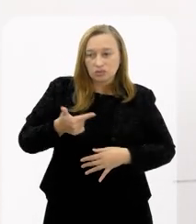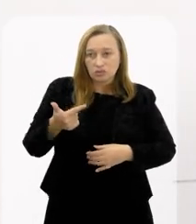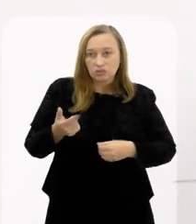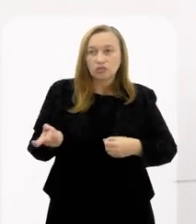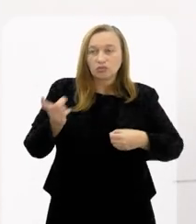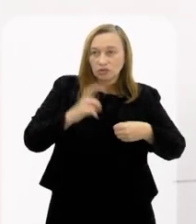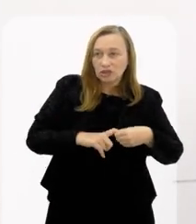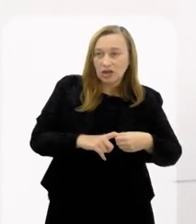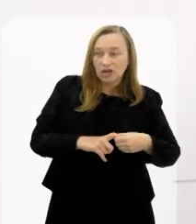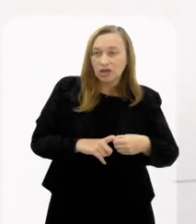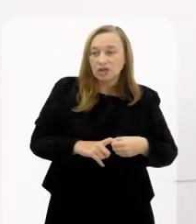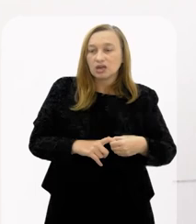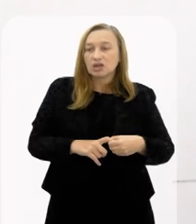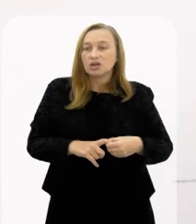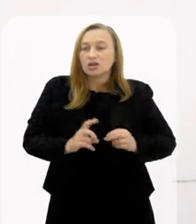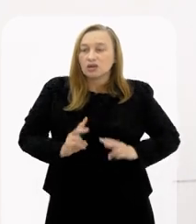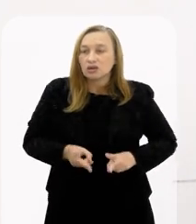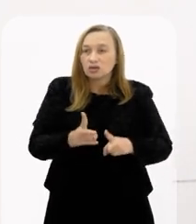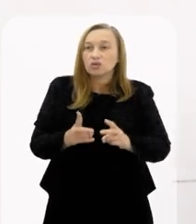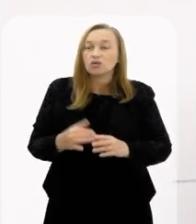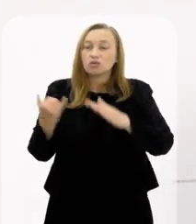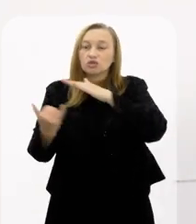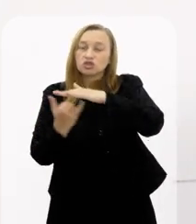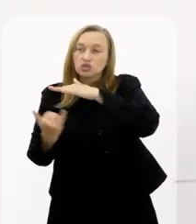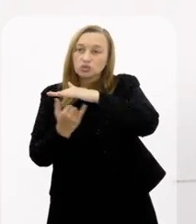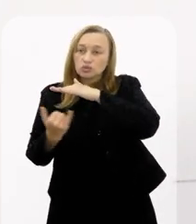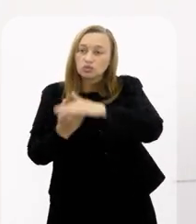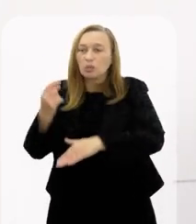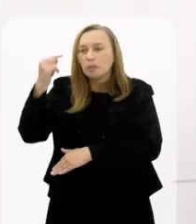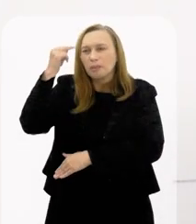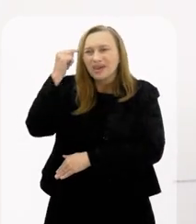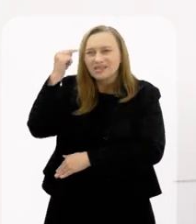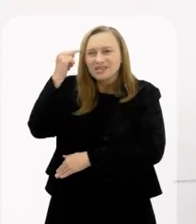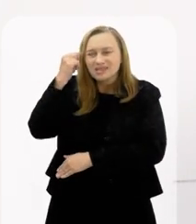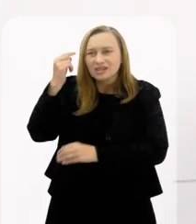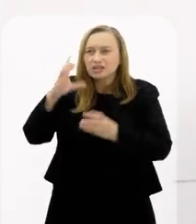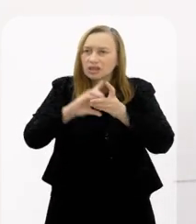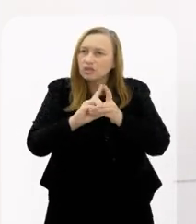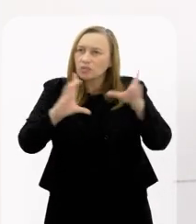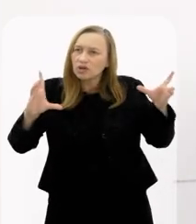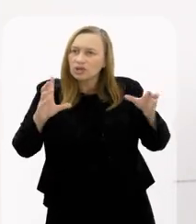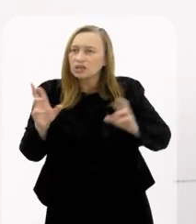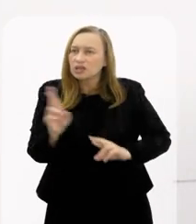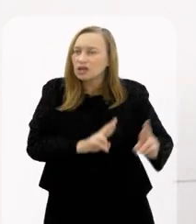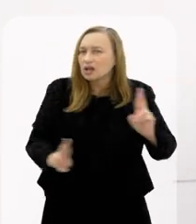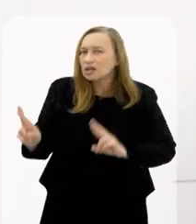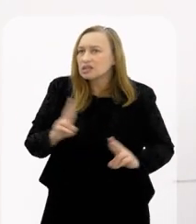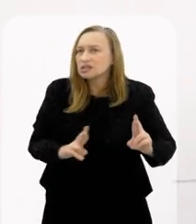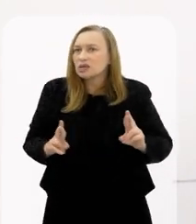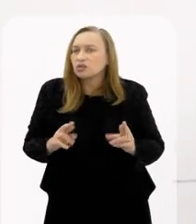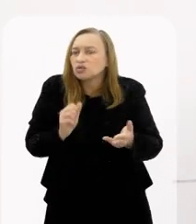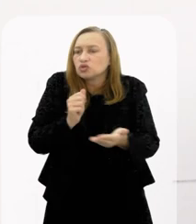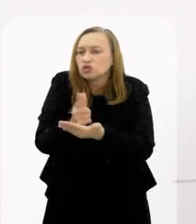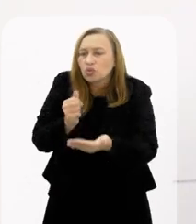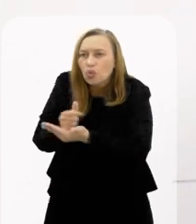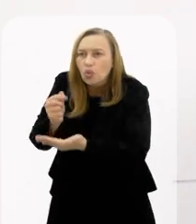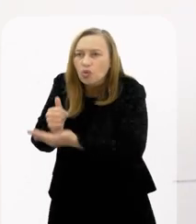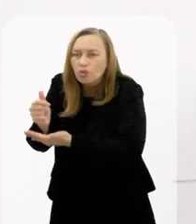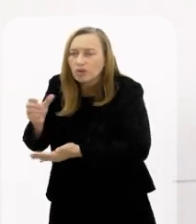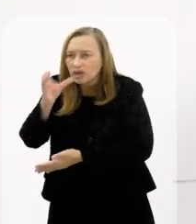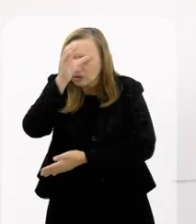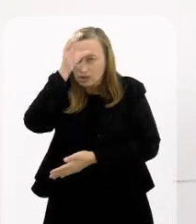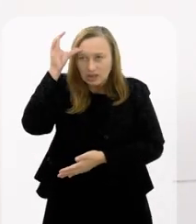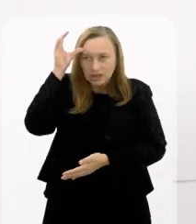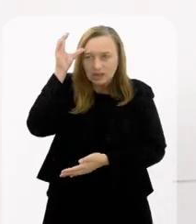a inversão do ônus da prova foi o Instituto pensado na democratização da relação de consumo de dar